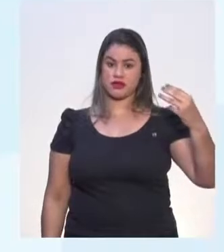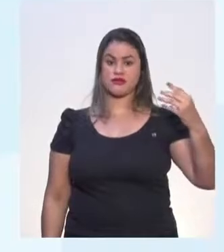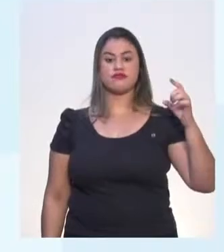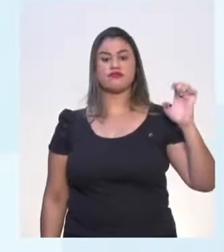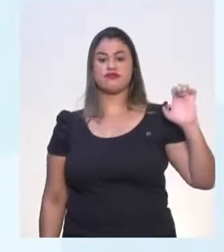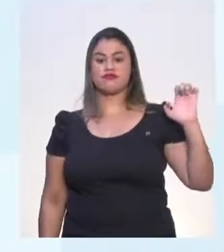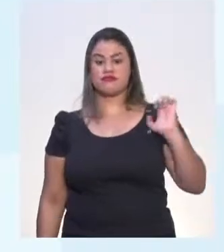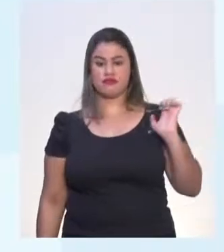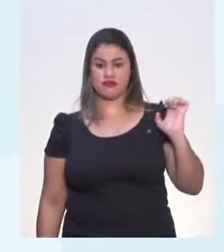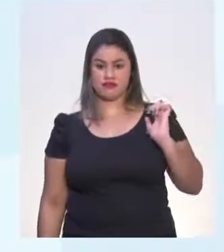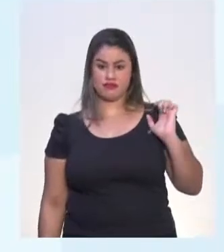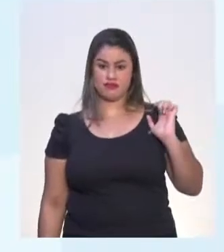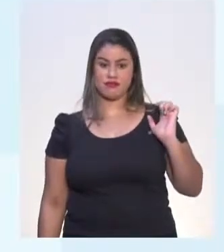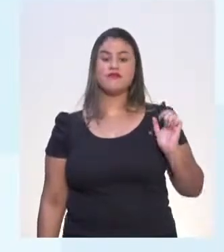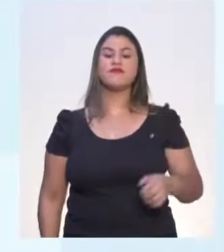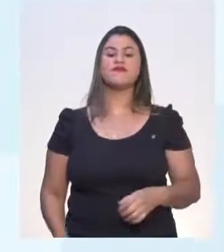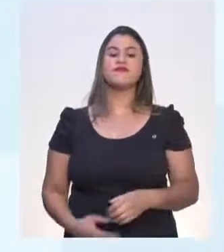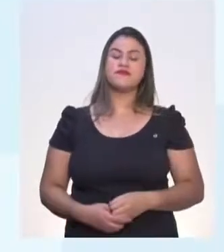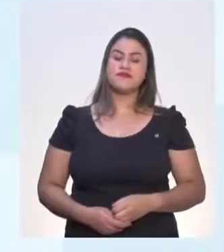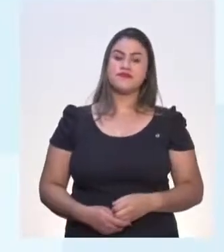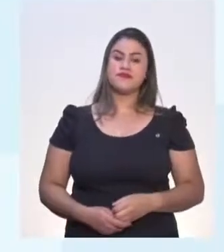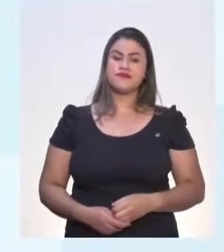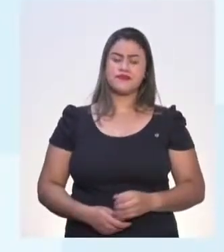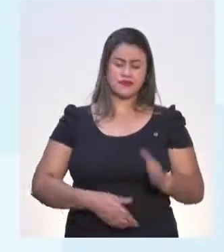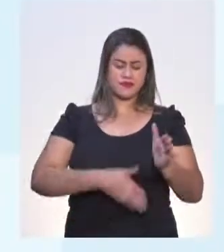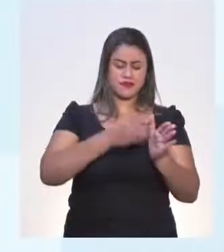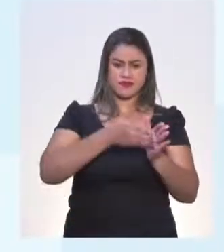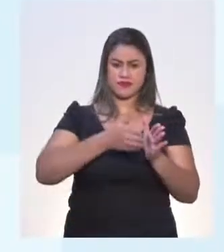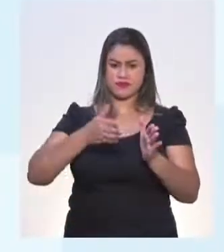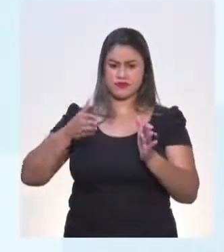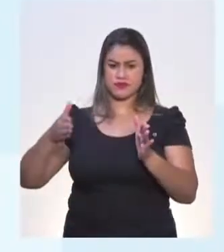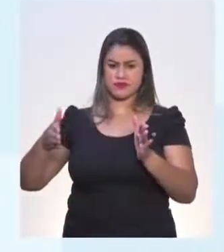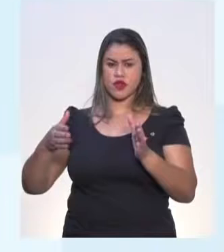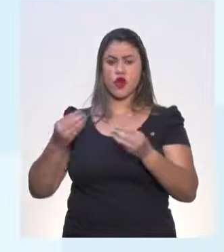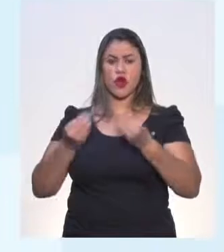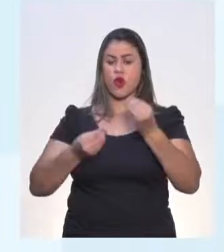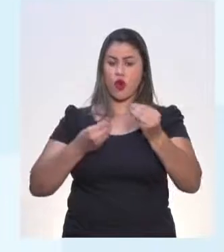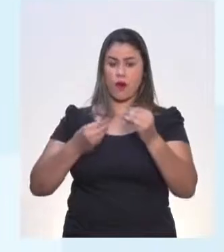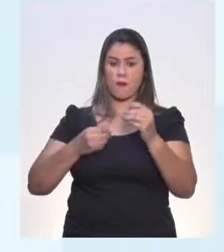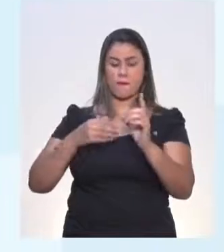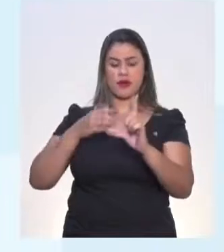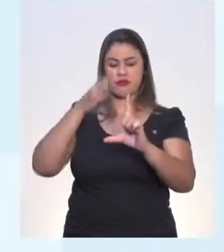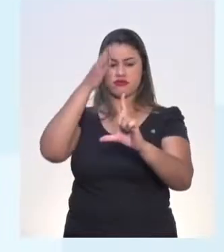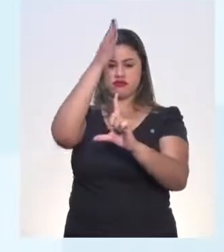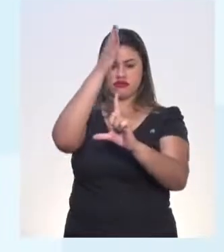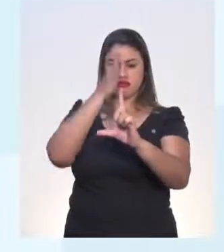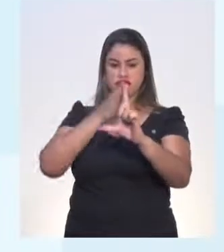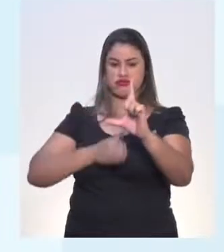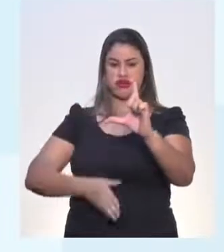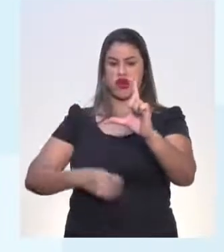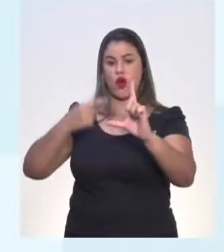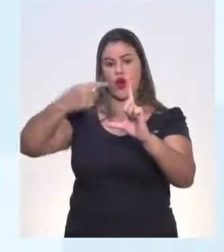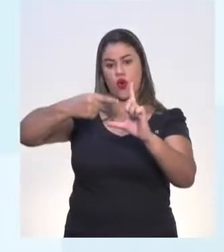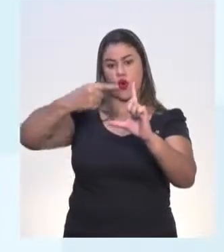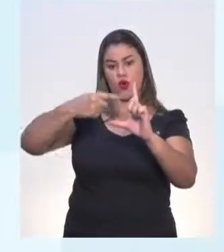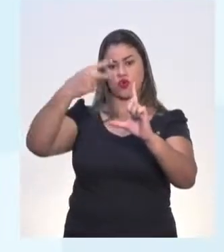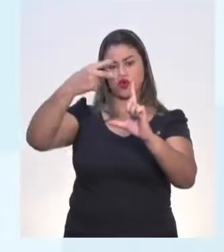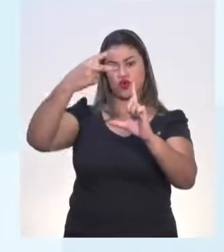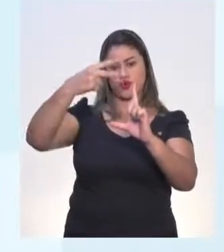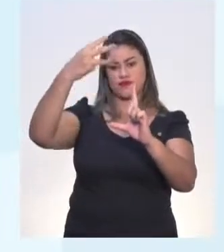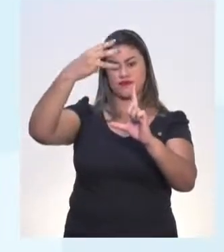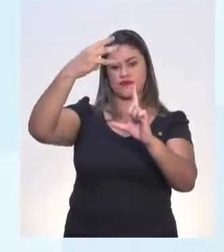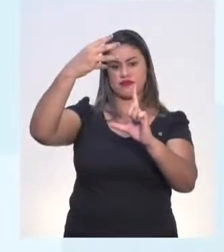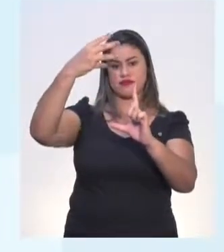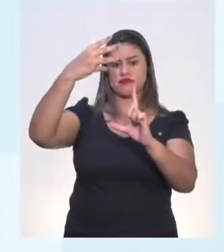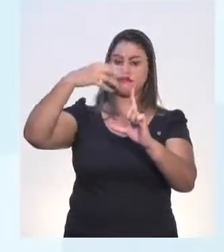assim sucessivamente. Para ordenada, no caso na vertical, mesma ideia, ó, o espaço aqui, ó, então 1,